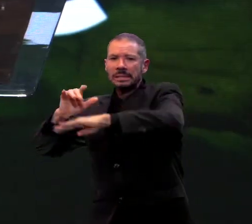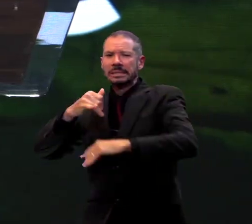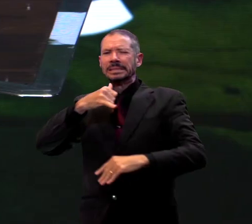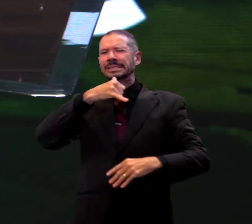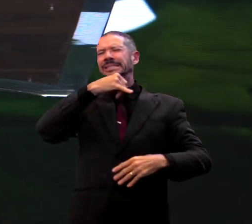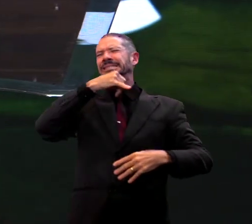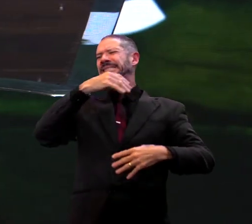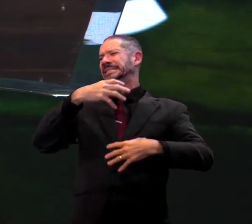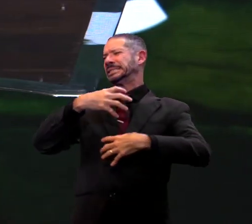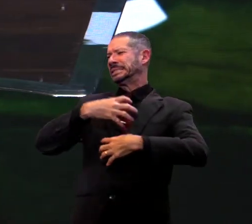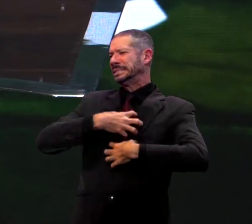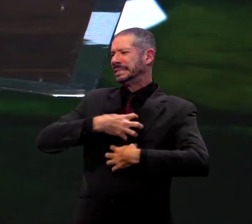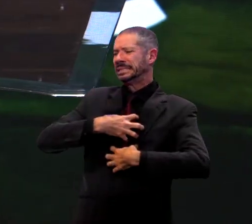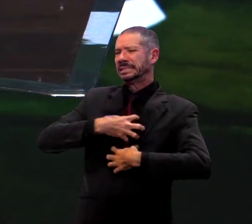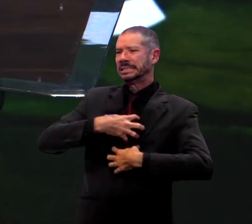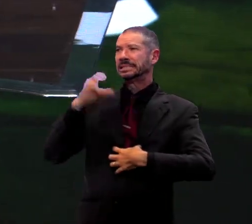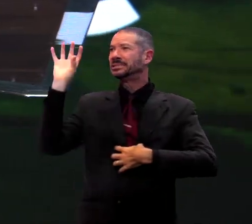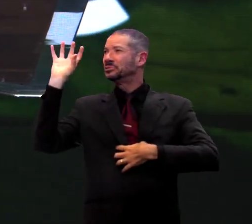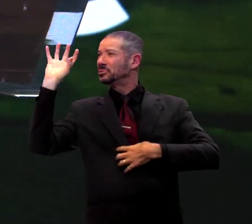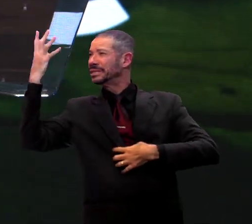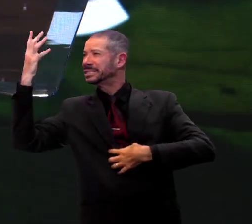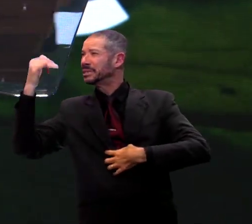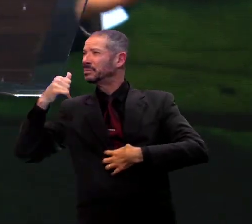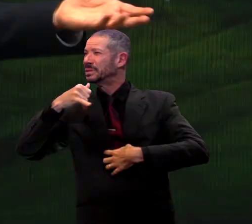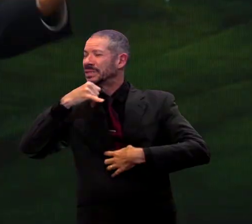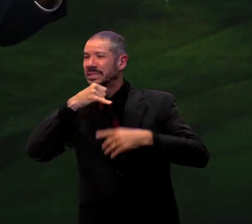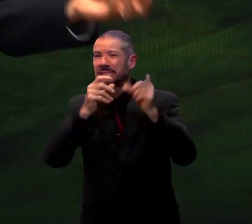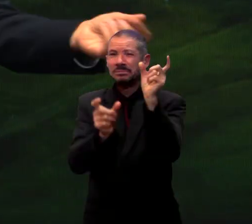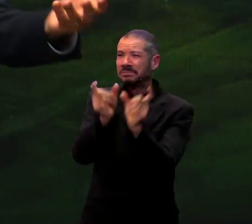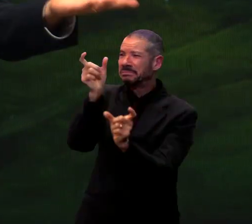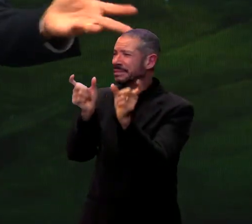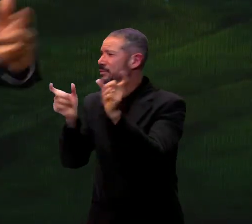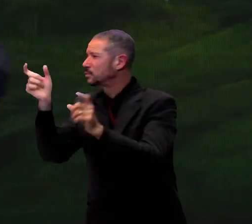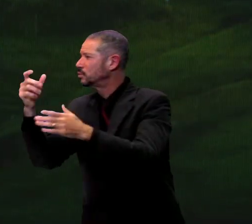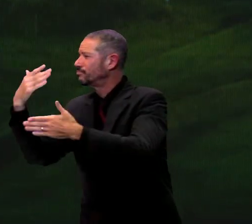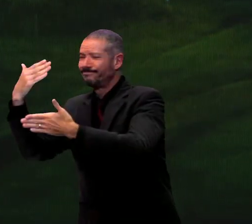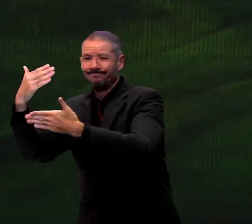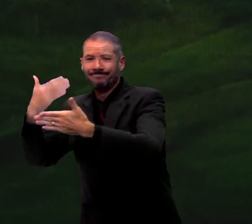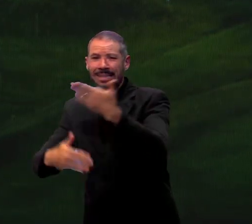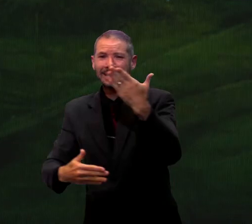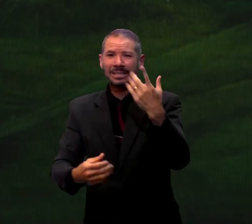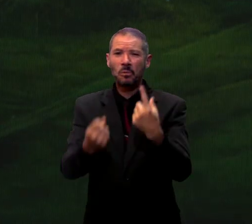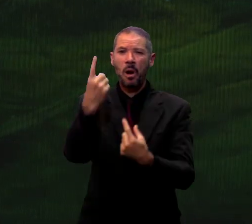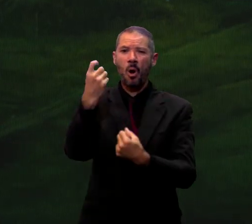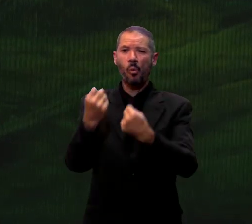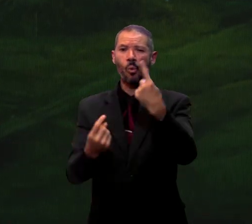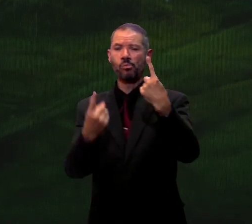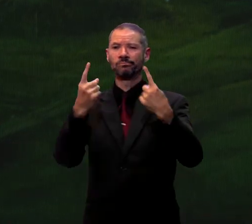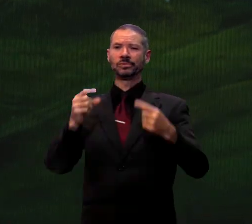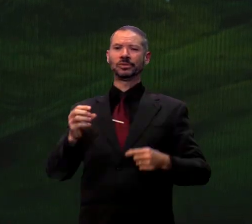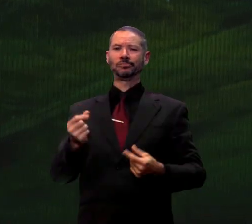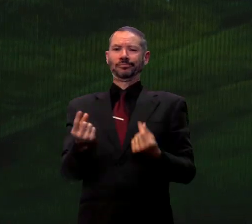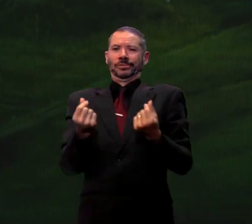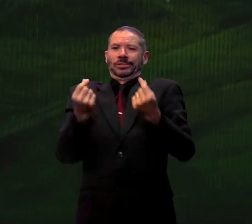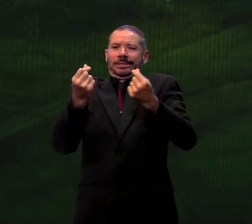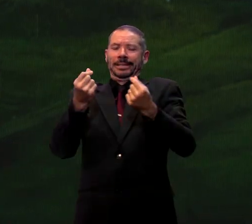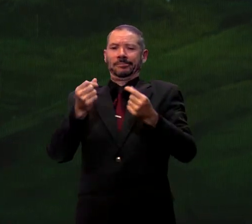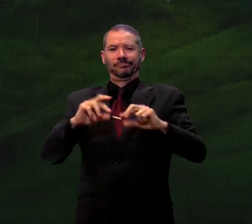triste. Triste pela situação, triste pelas pessoas que vão perdendo ali alguns dos seus bens e